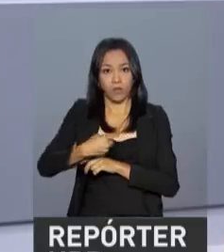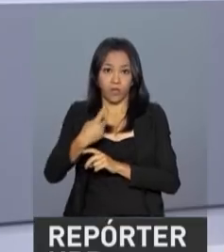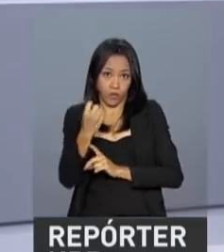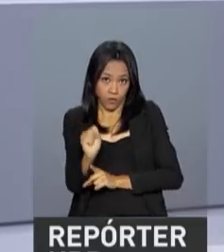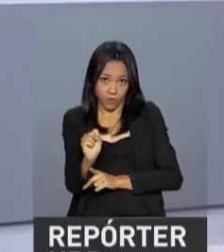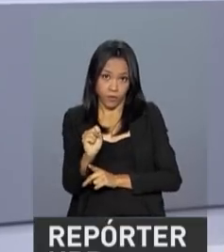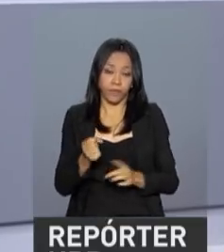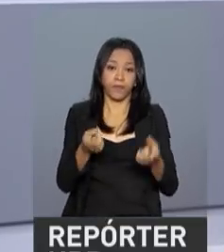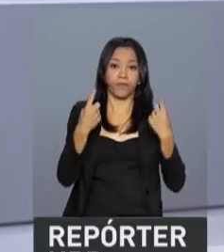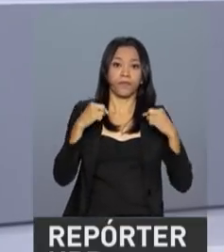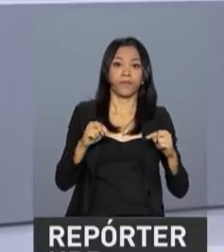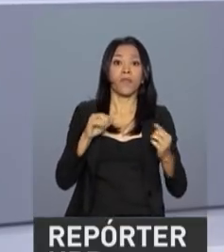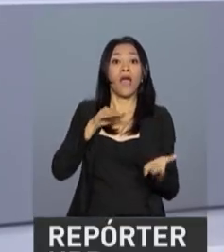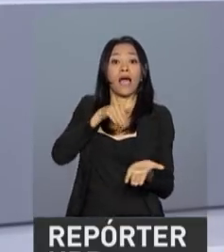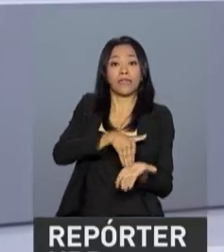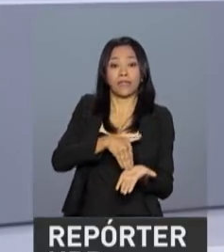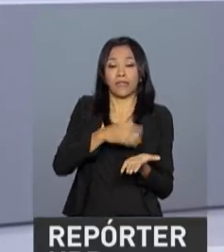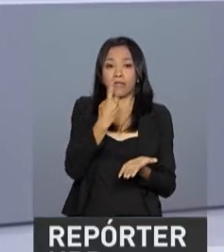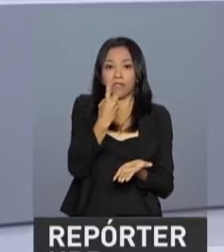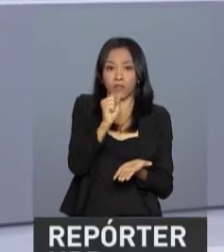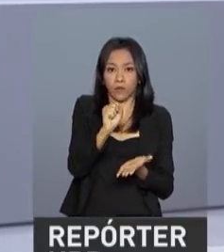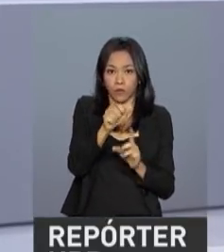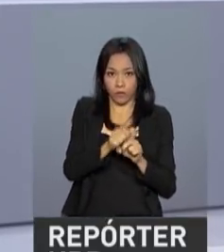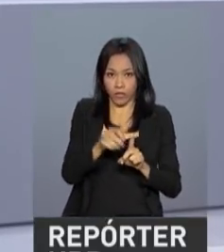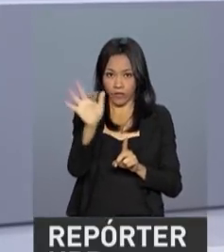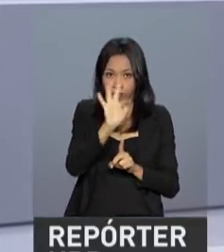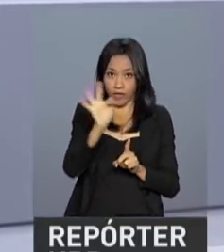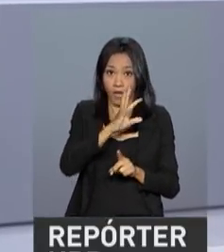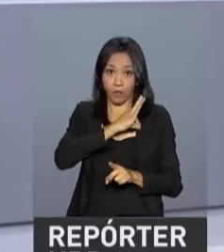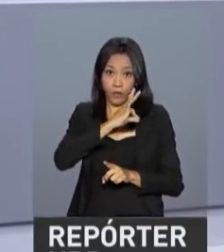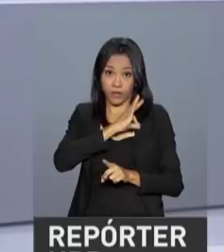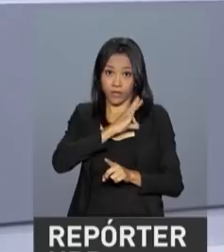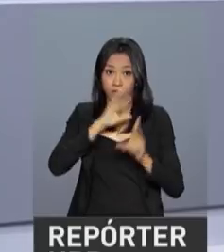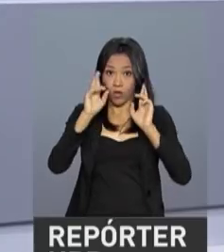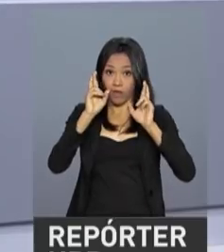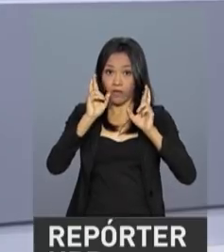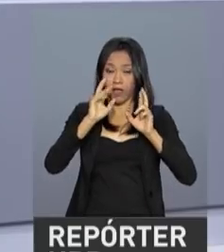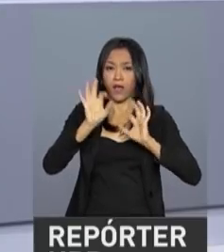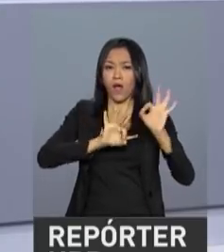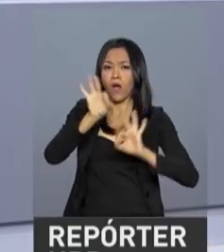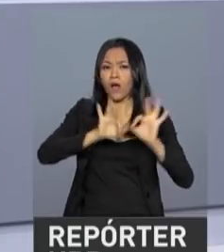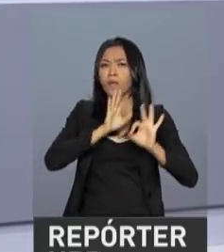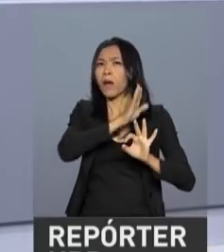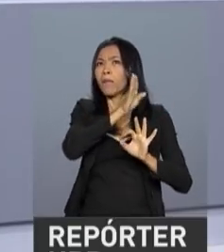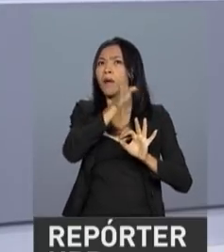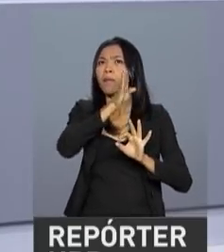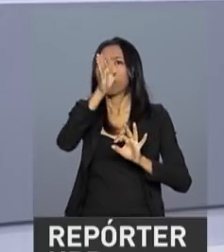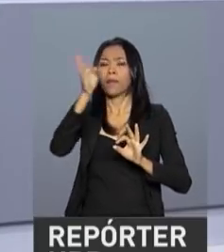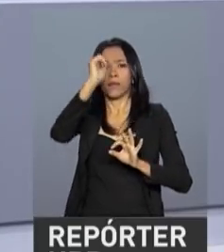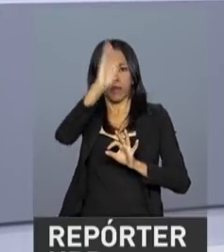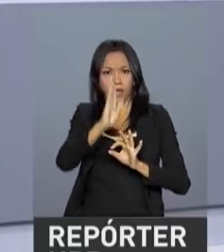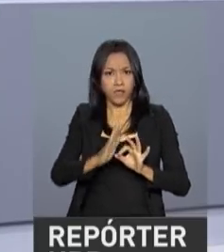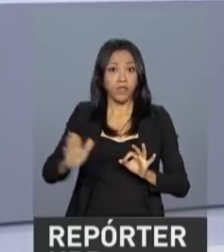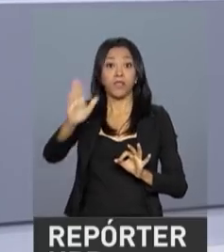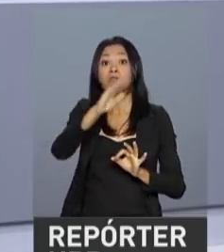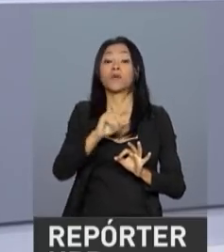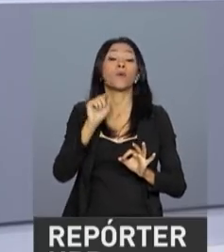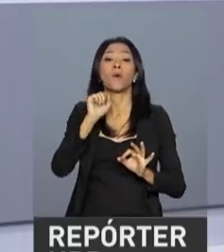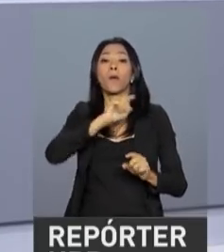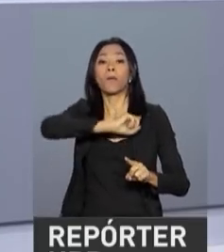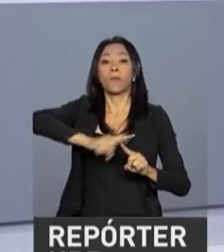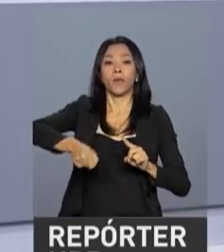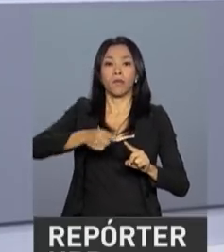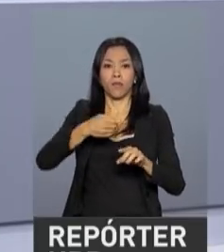até 18 de fevereiro a polícia rodoviária federal realiza em todo o país a operação rodovia para coibir